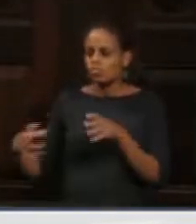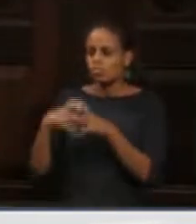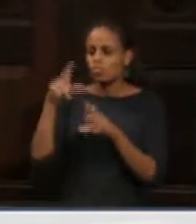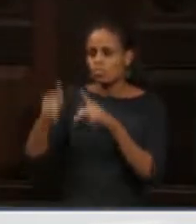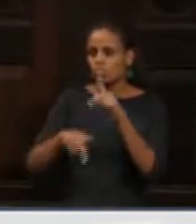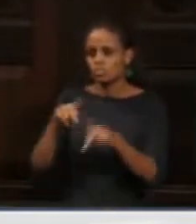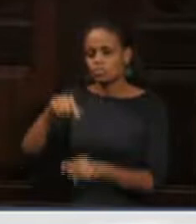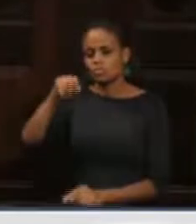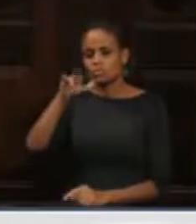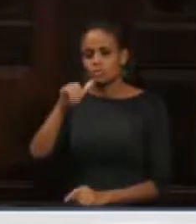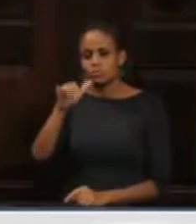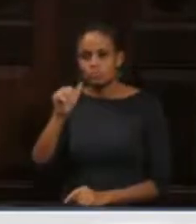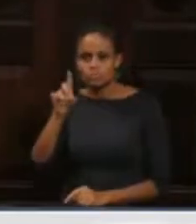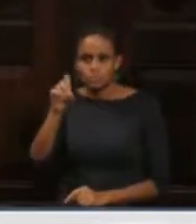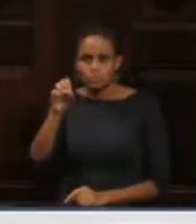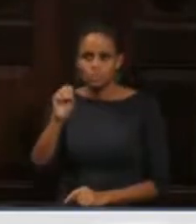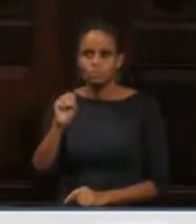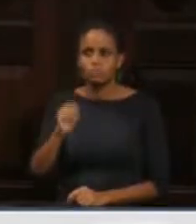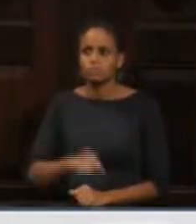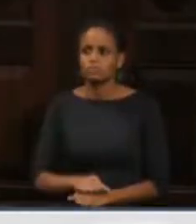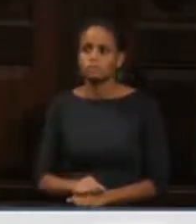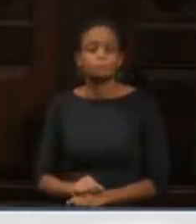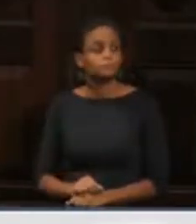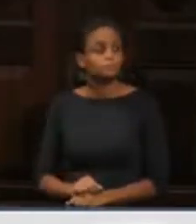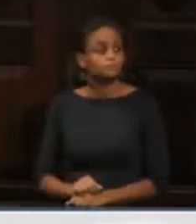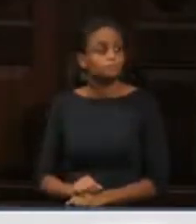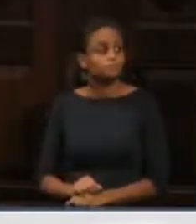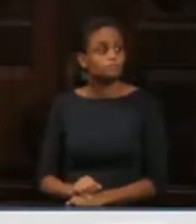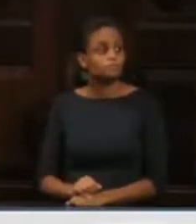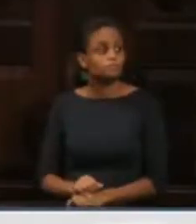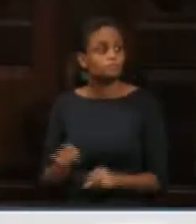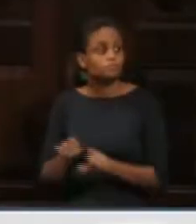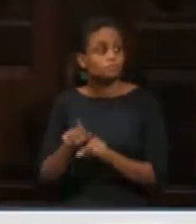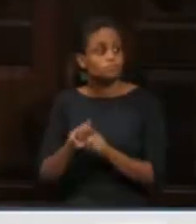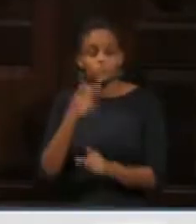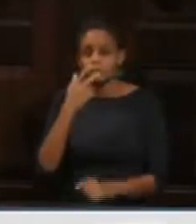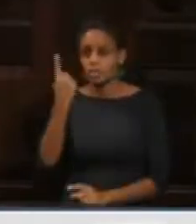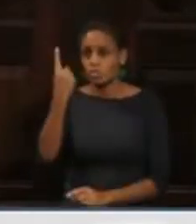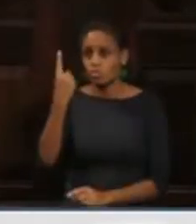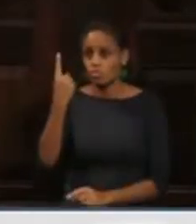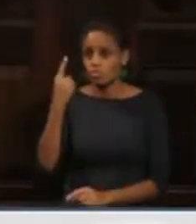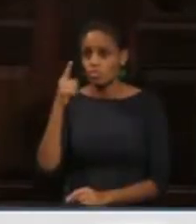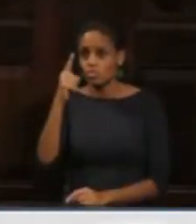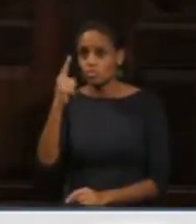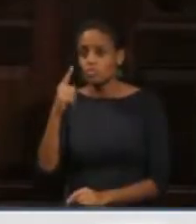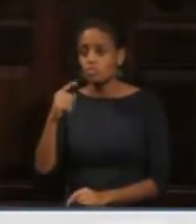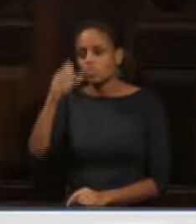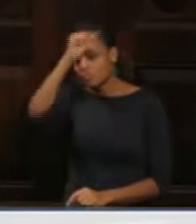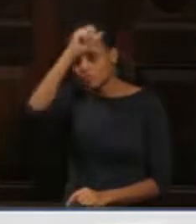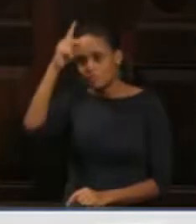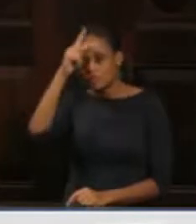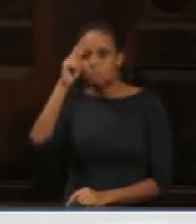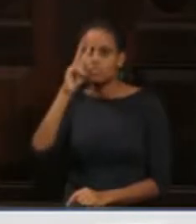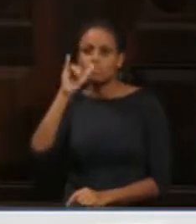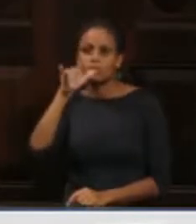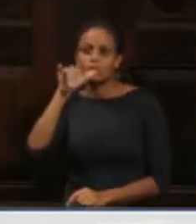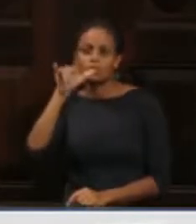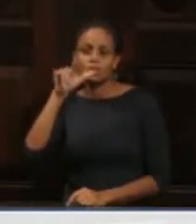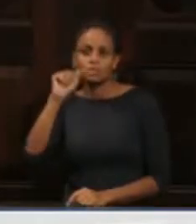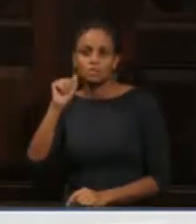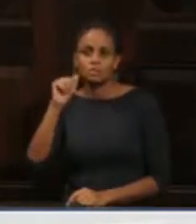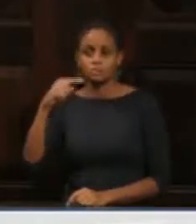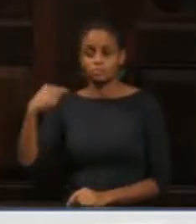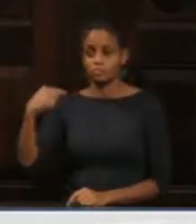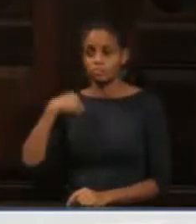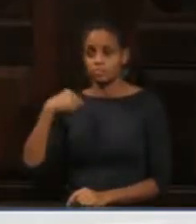favor do povo do estado do Rio de Janeiro. E deixa eu falar uma coisa para o senhor, prefeito Vilela. Eu